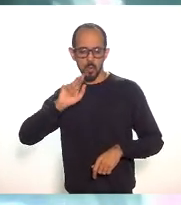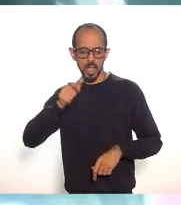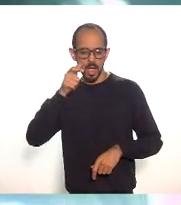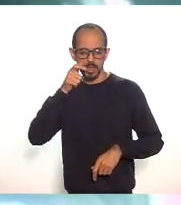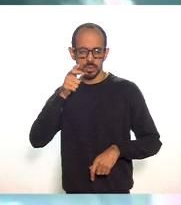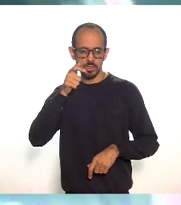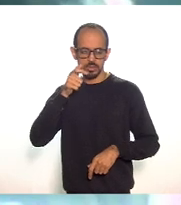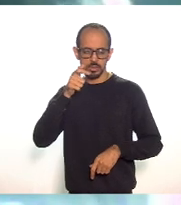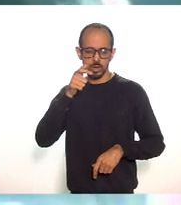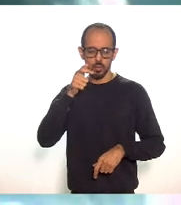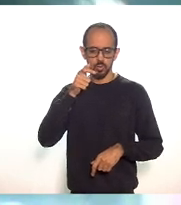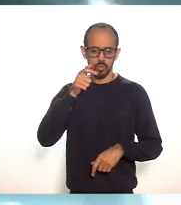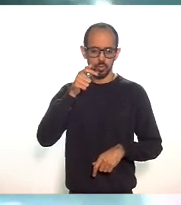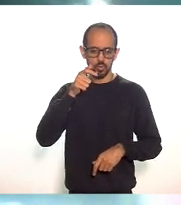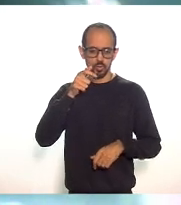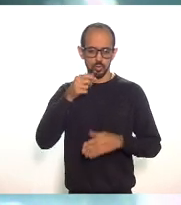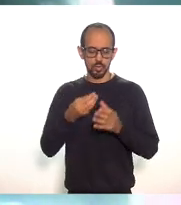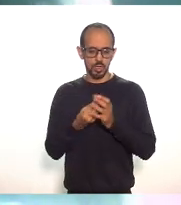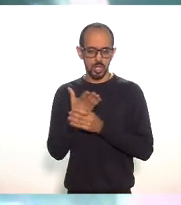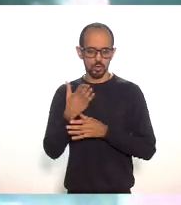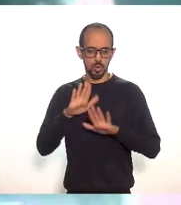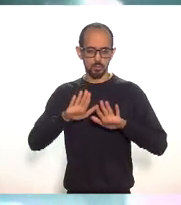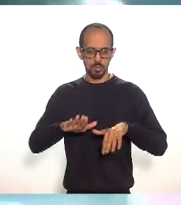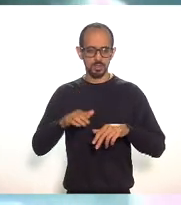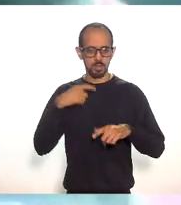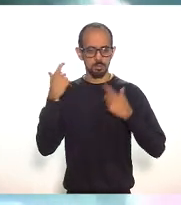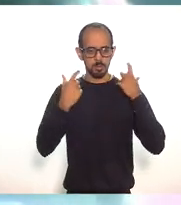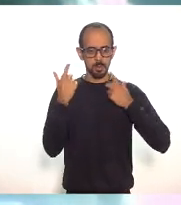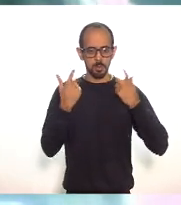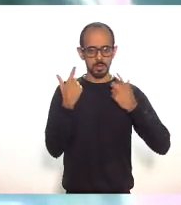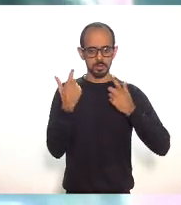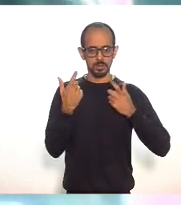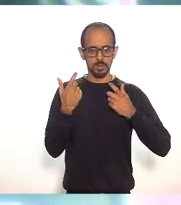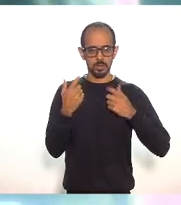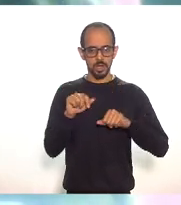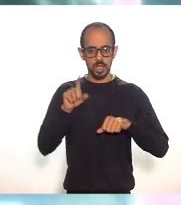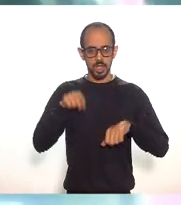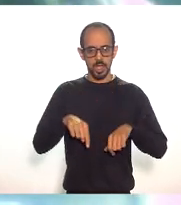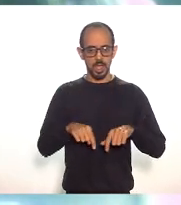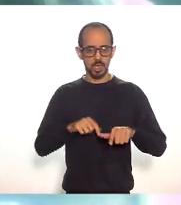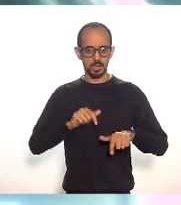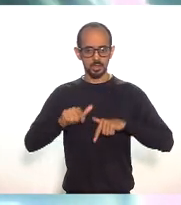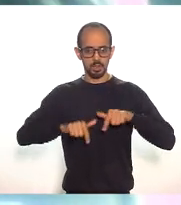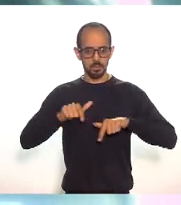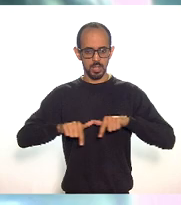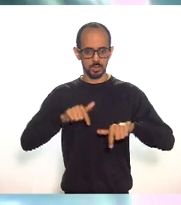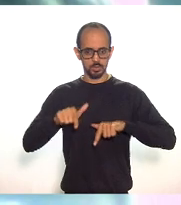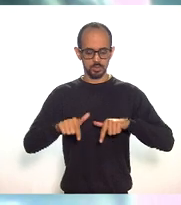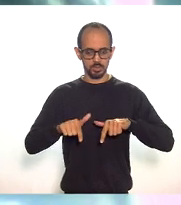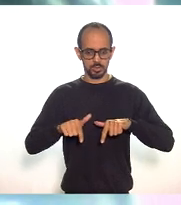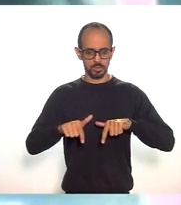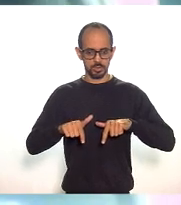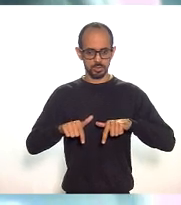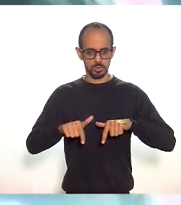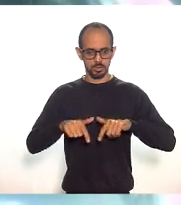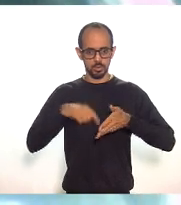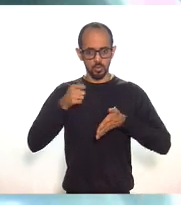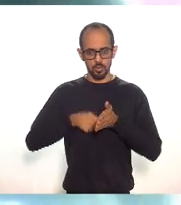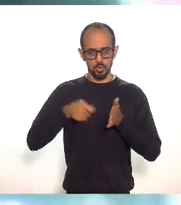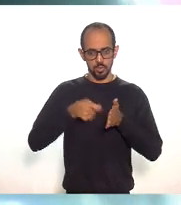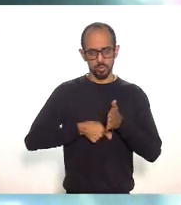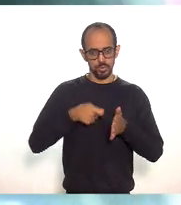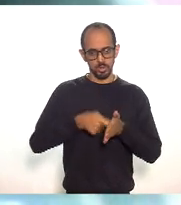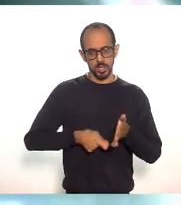a minha preocupação é que trabalhadores, né, como já foi bem falado aqui, pessoas de bem que estão lutando por sua sobrevivência, acabem se